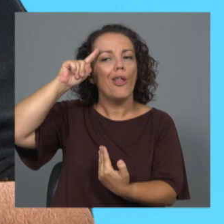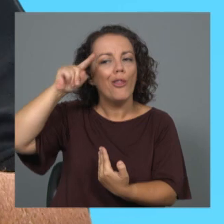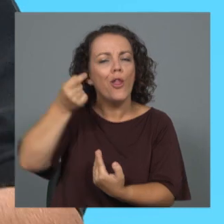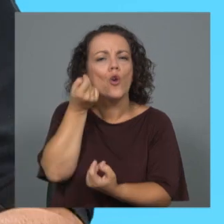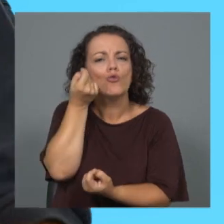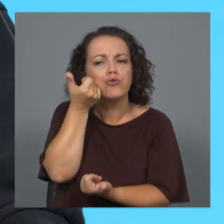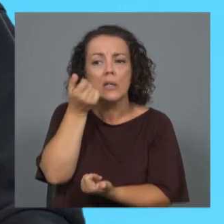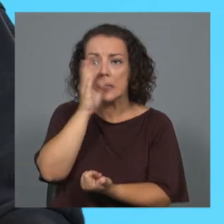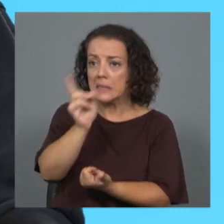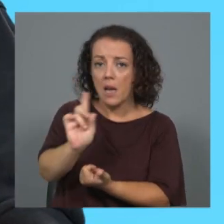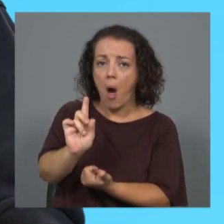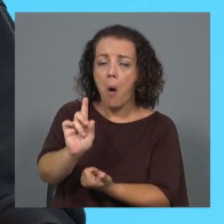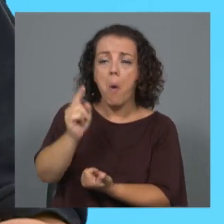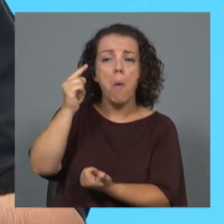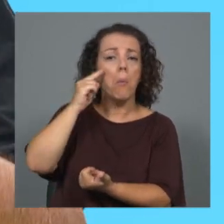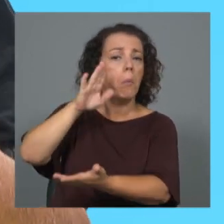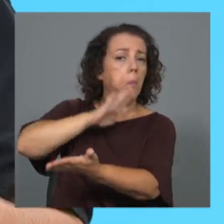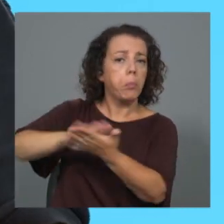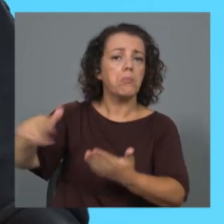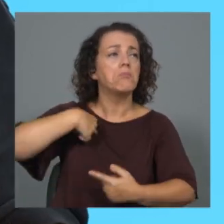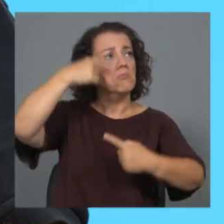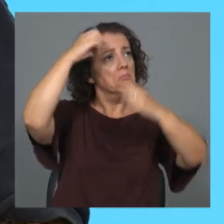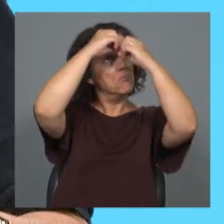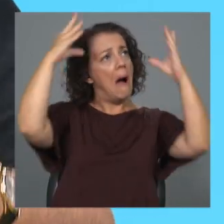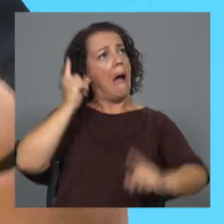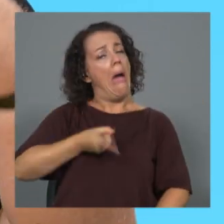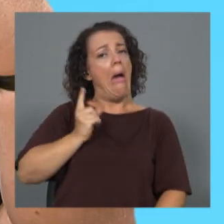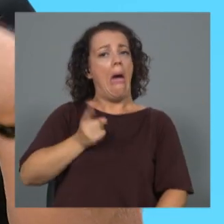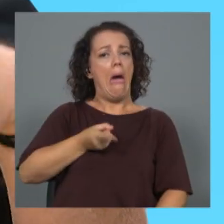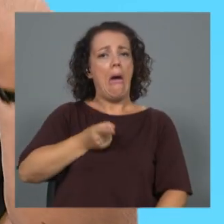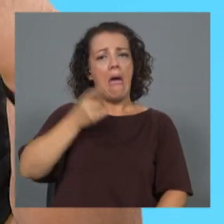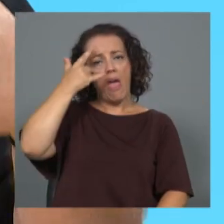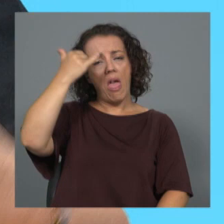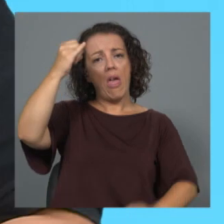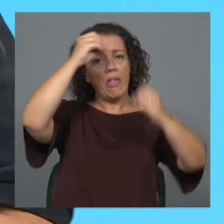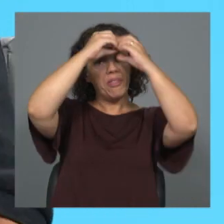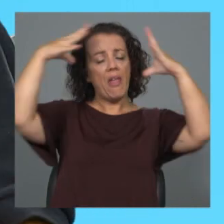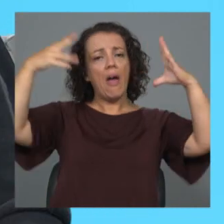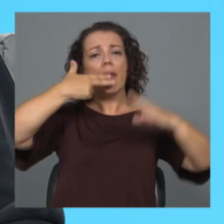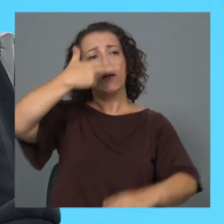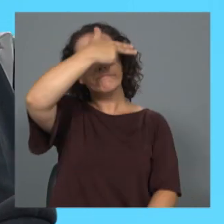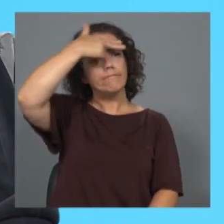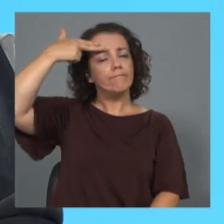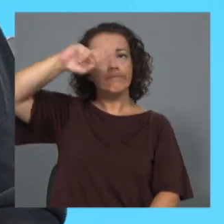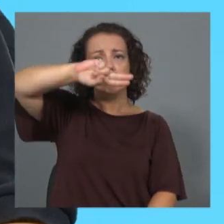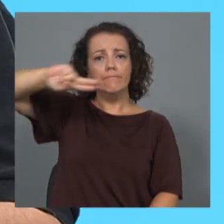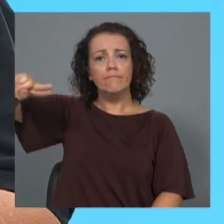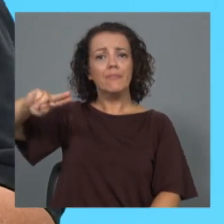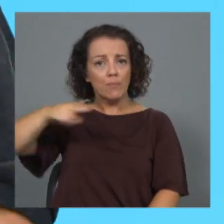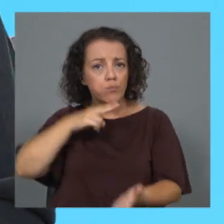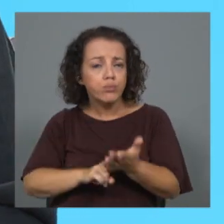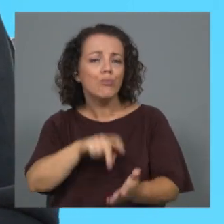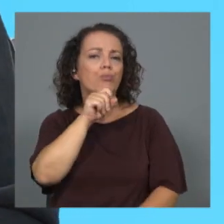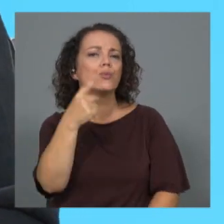em estereótipos e em preconceitos e em ideias feitas pré-concebidas que são muitas vezes falsas. Portanto,